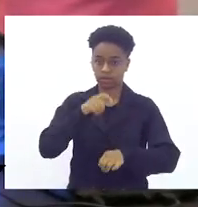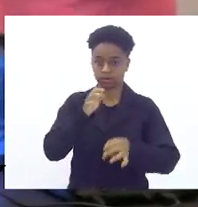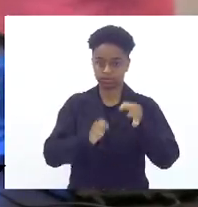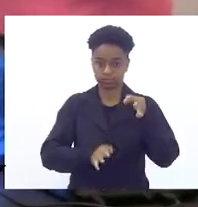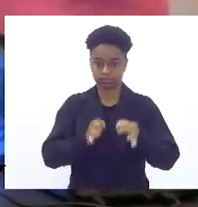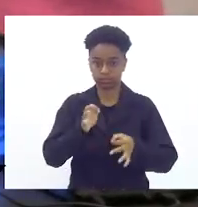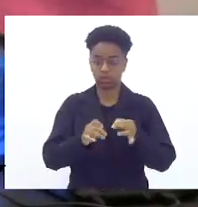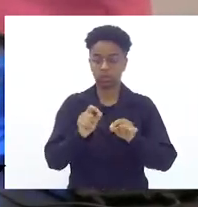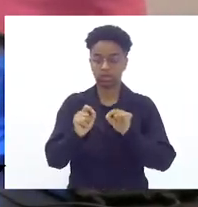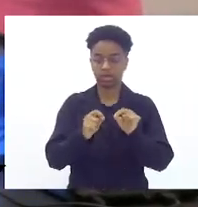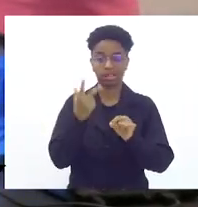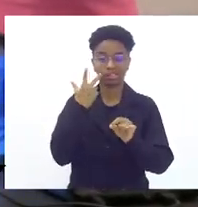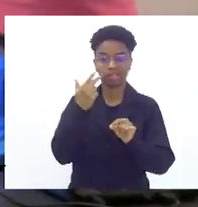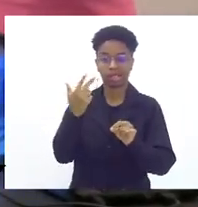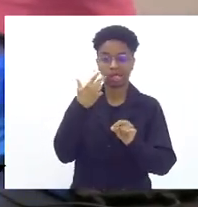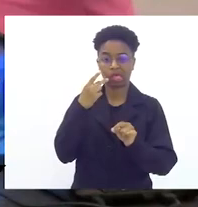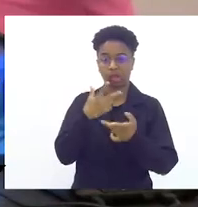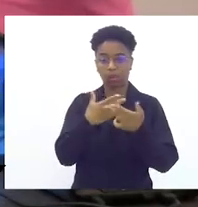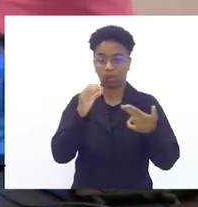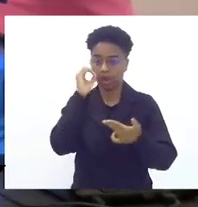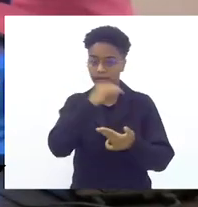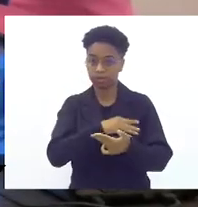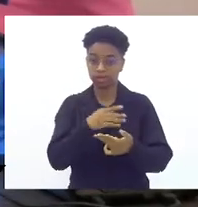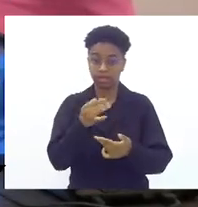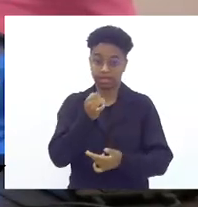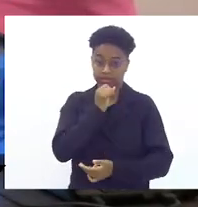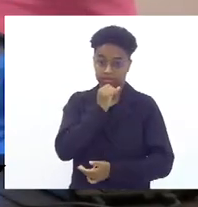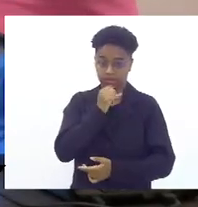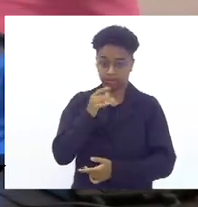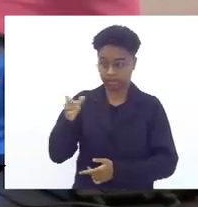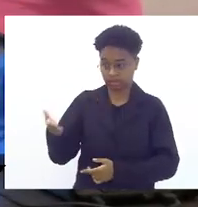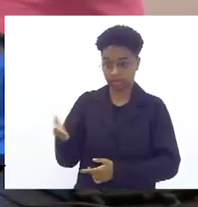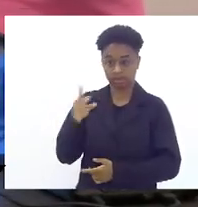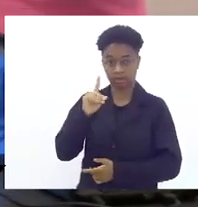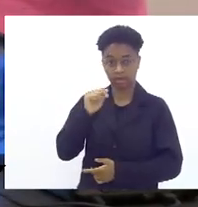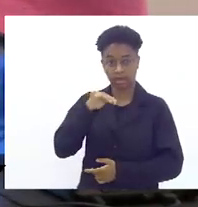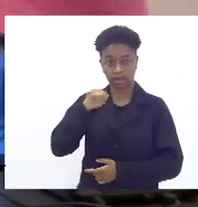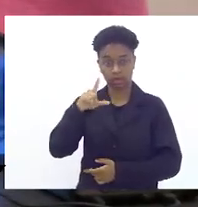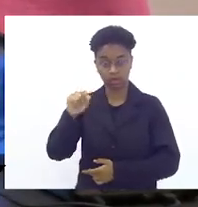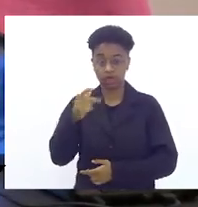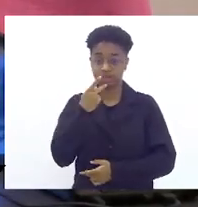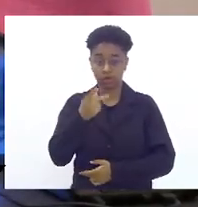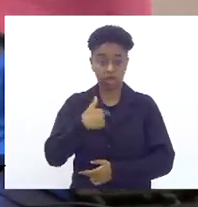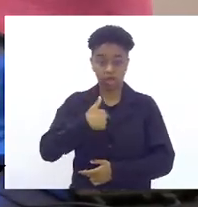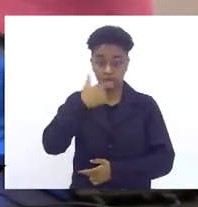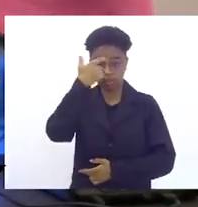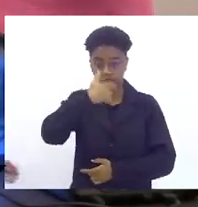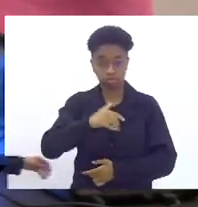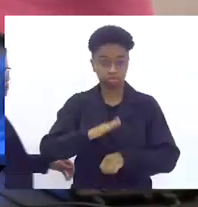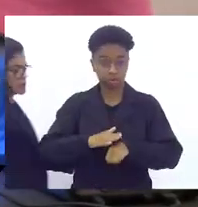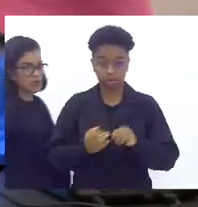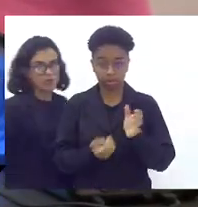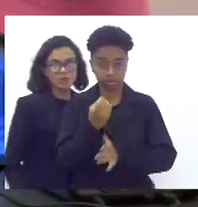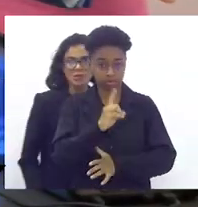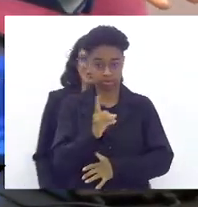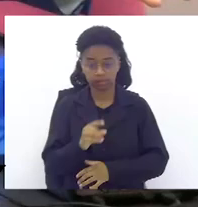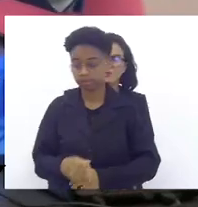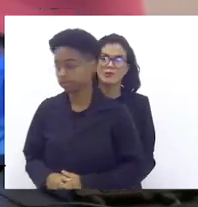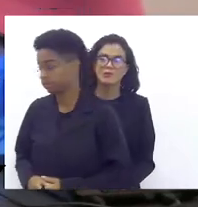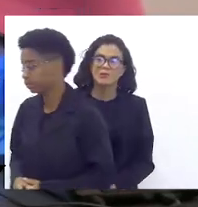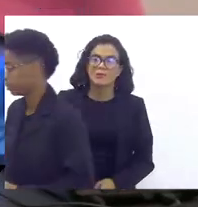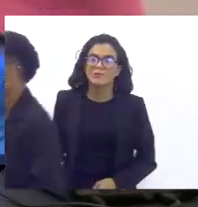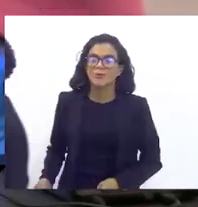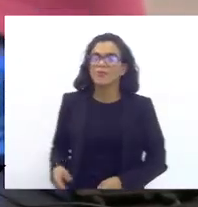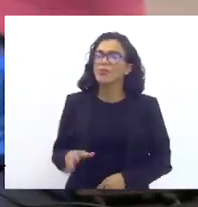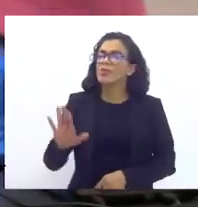normalização da barbaridade por exemplo Danilo a vítima falou que ele não era o autor do fato e a gente falou para